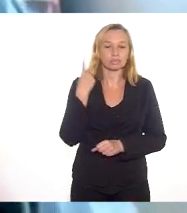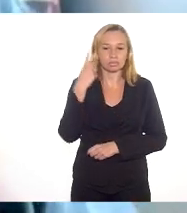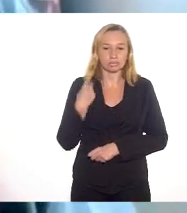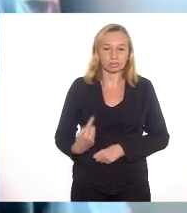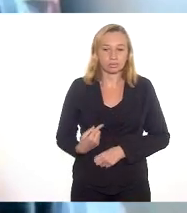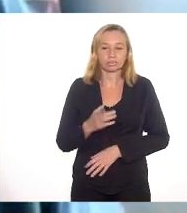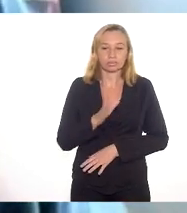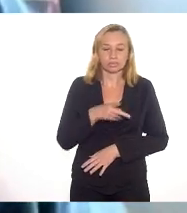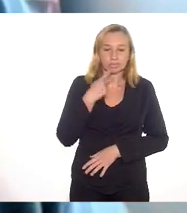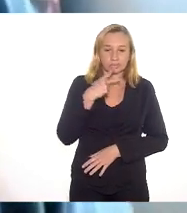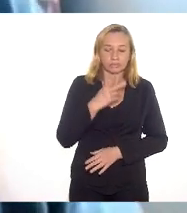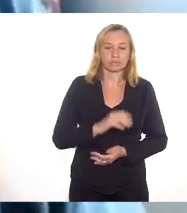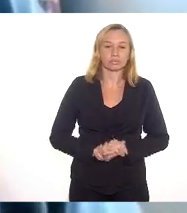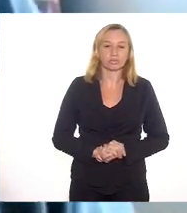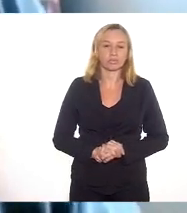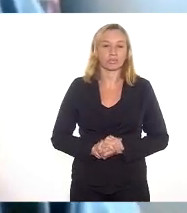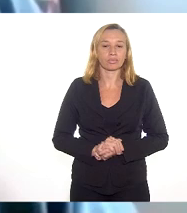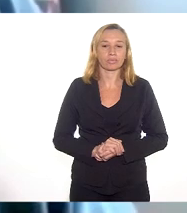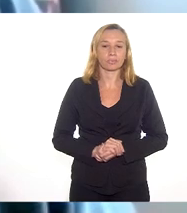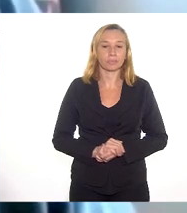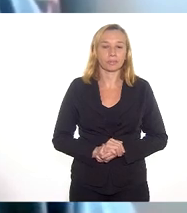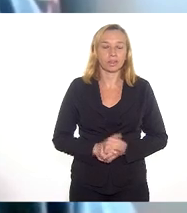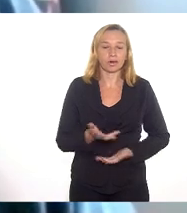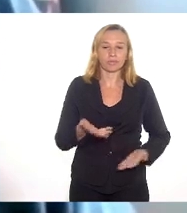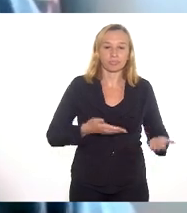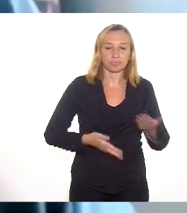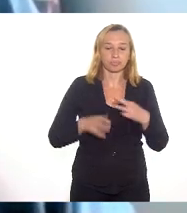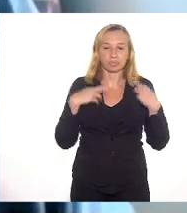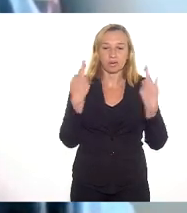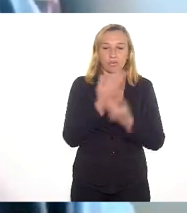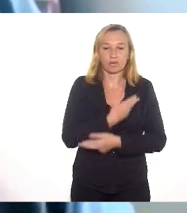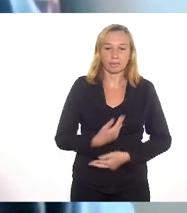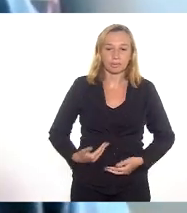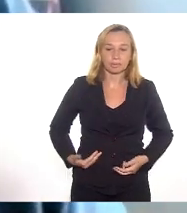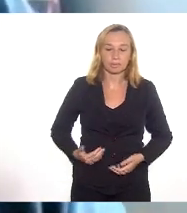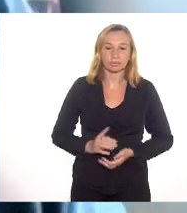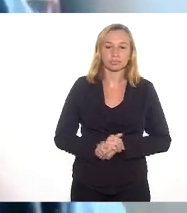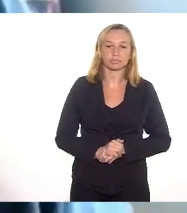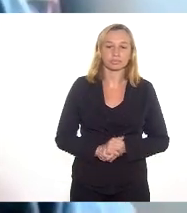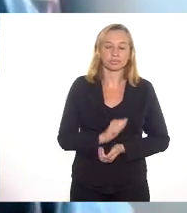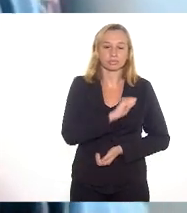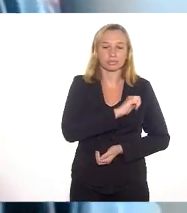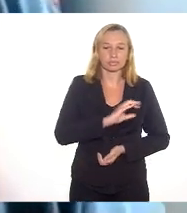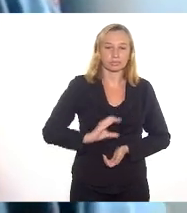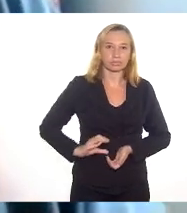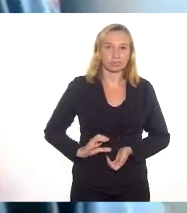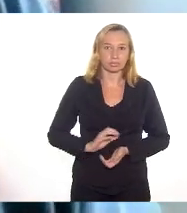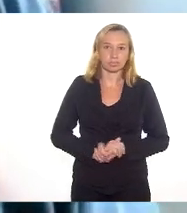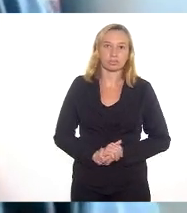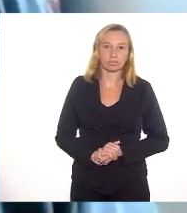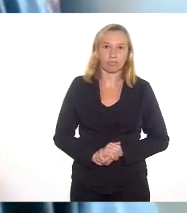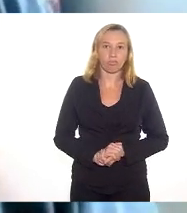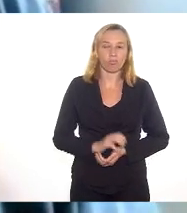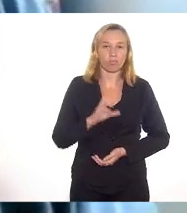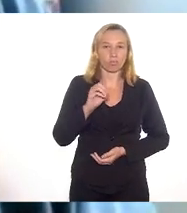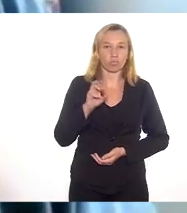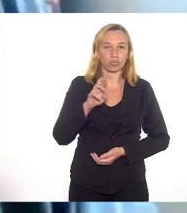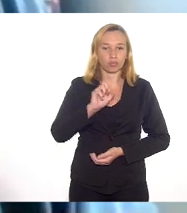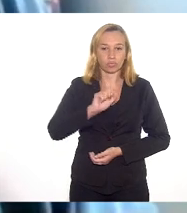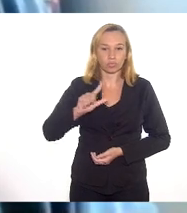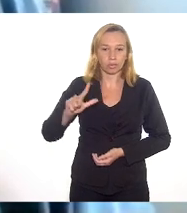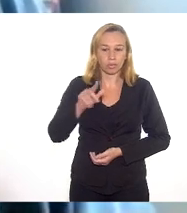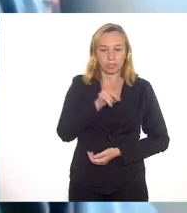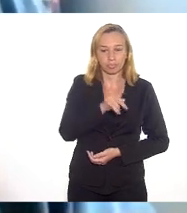falei. Só para dizer que participaram da audiência pública, André Siciliano, o coronel